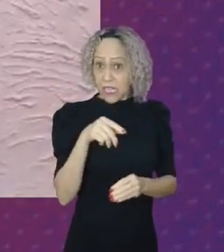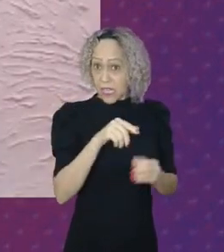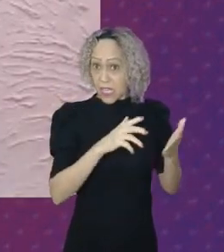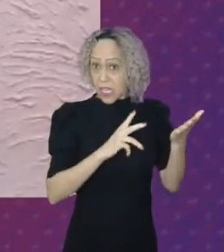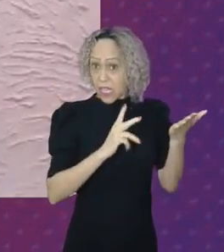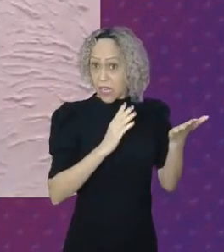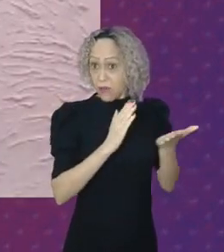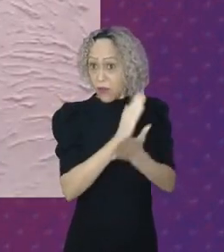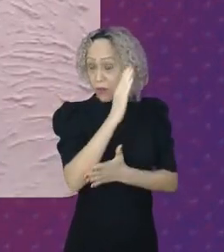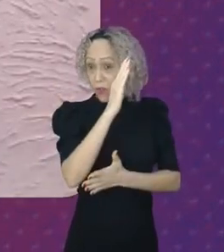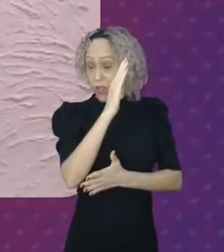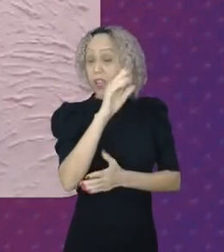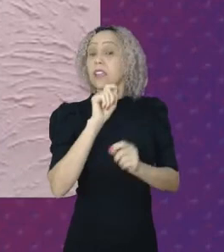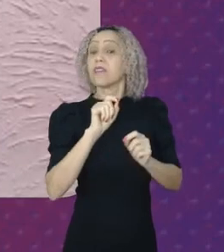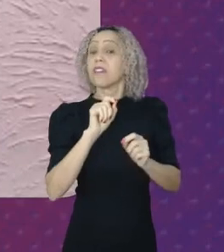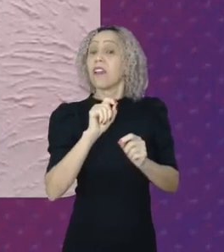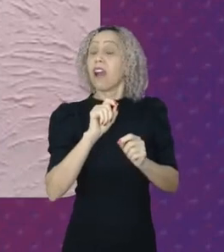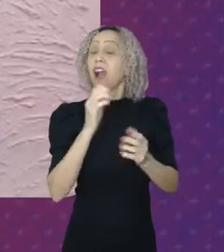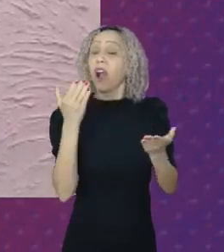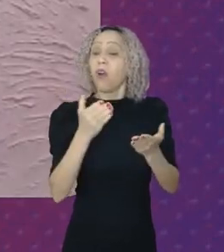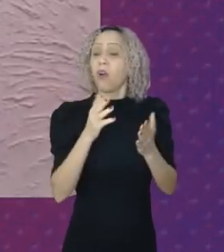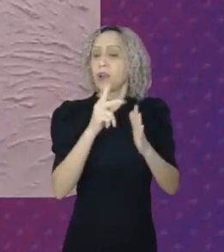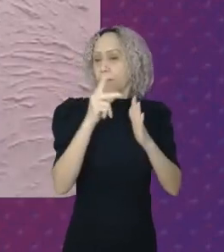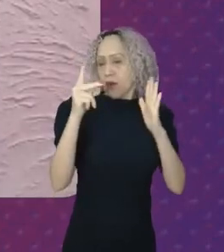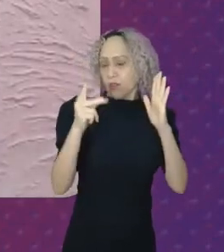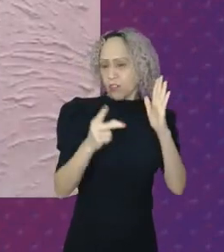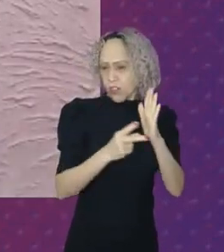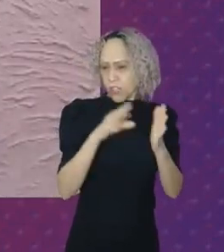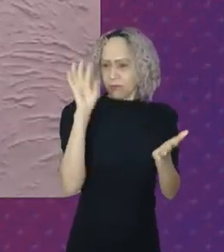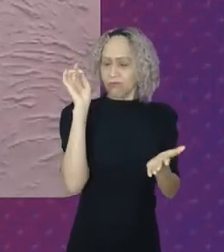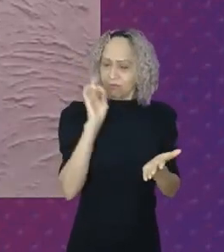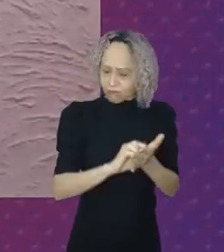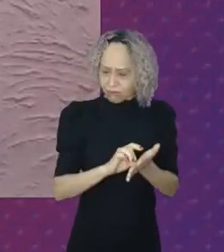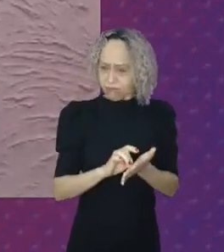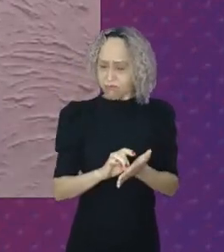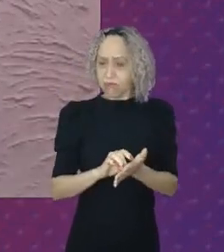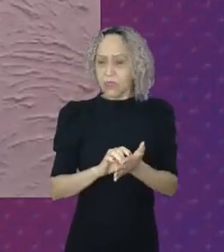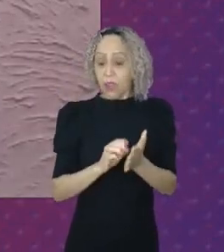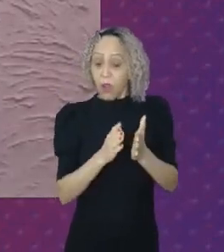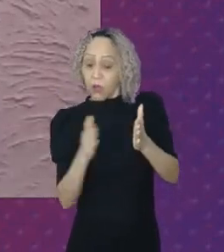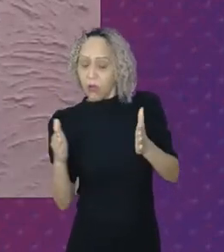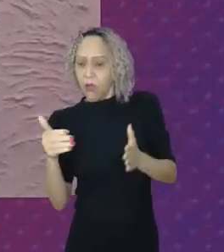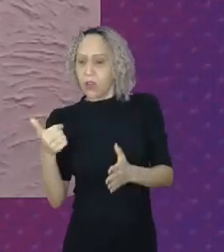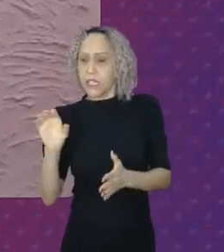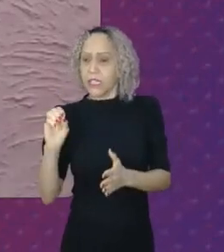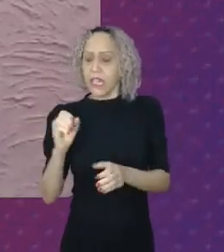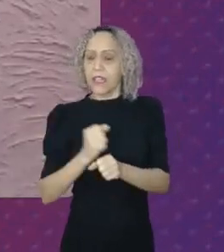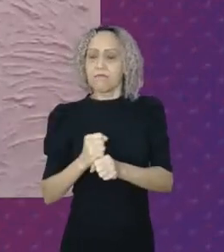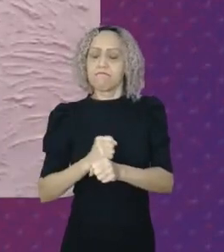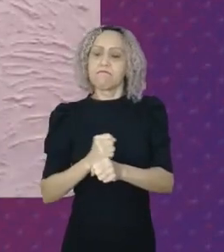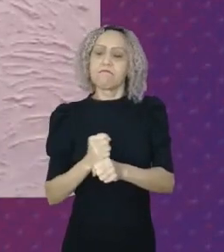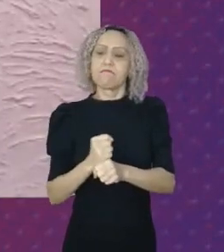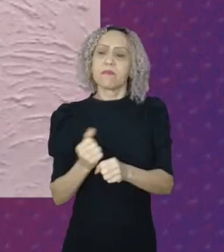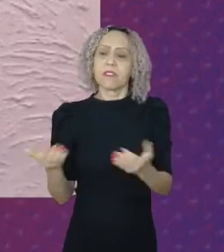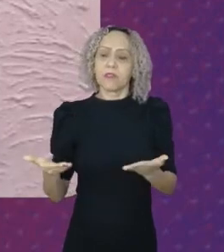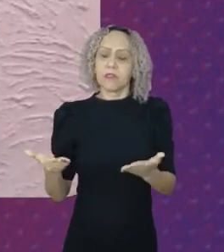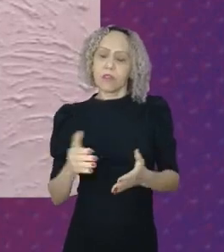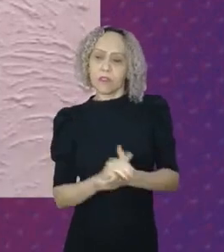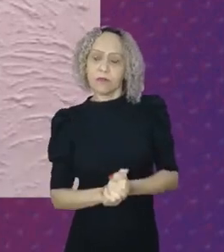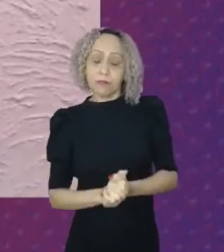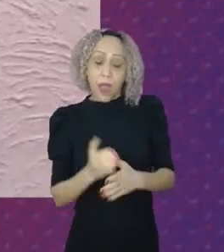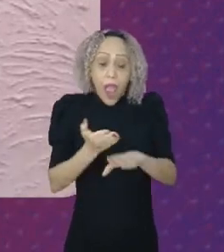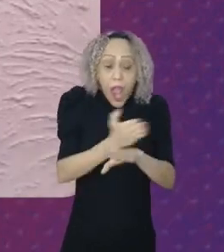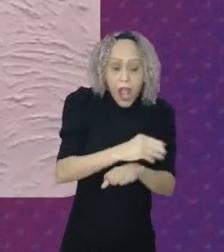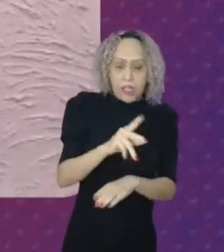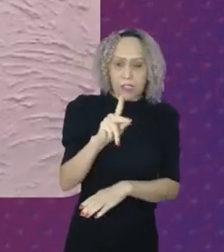virou projeto, né? E no caso, ela completa 10 anos. E antes da